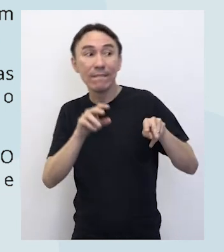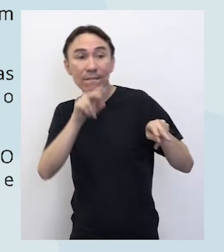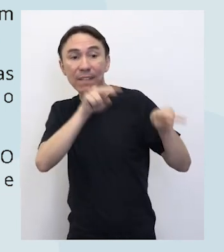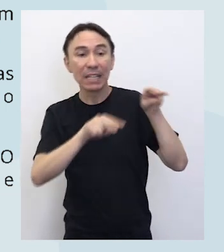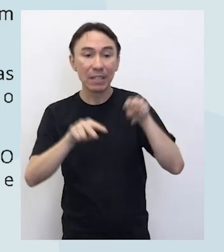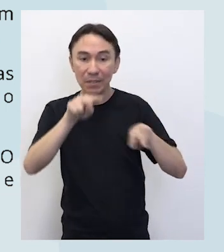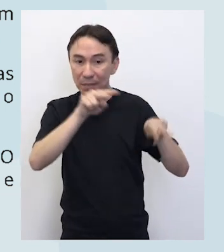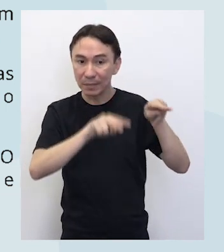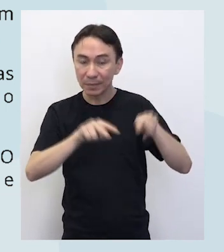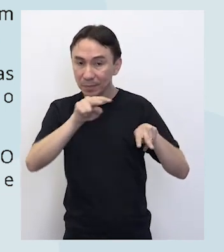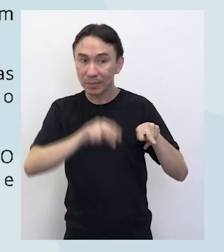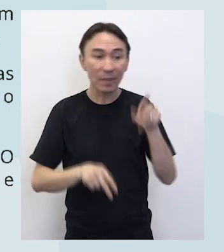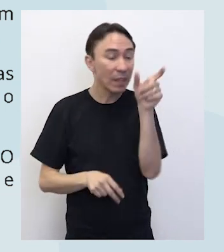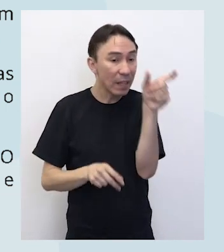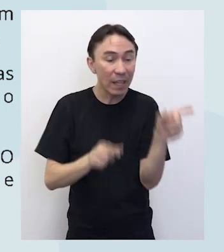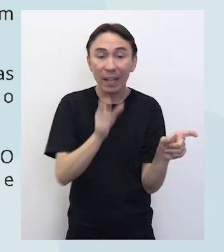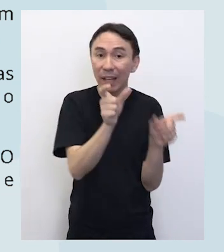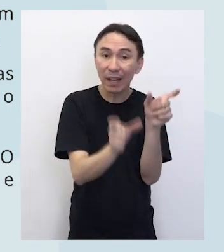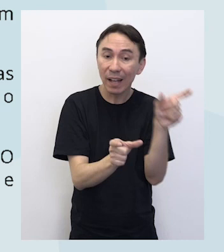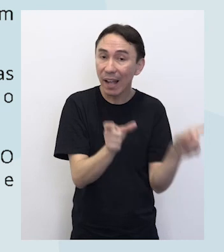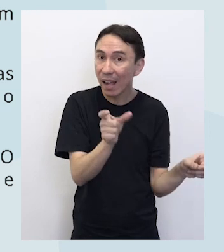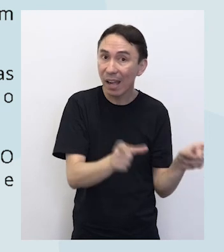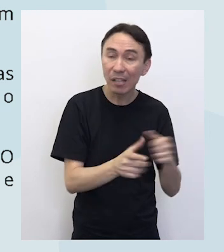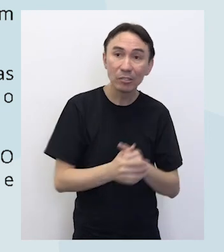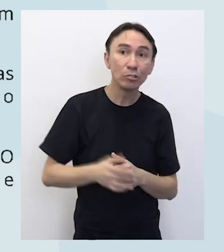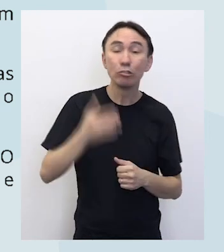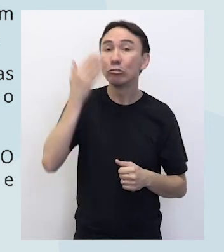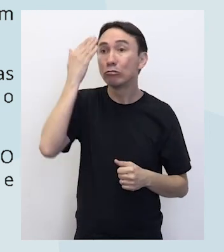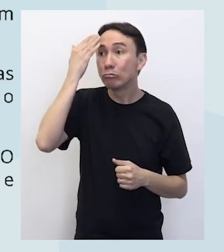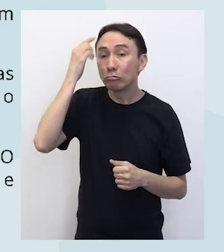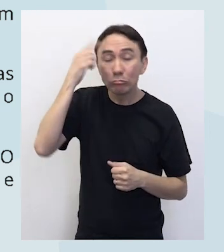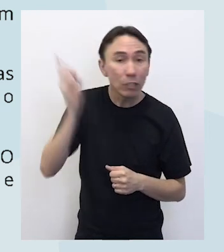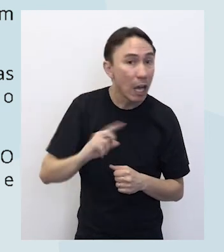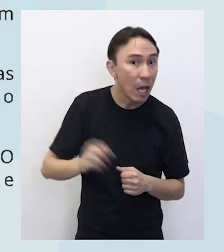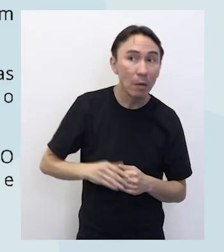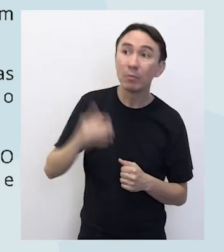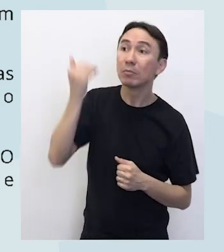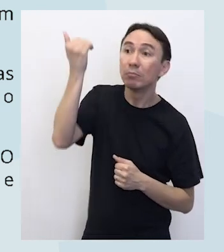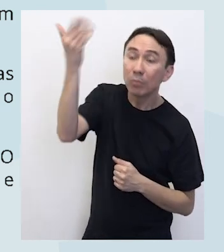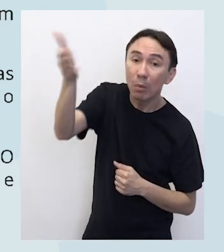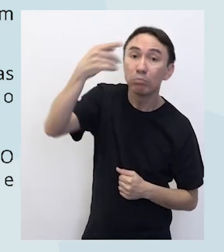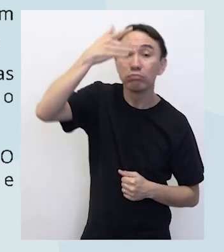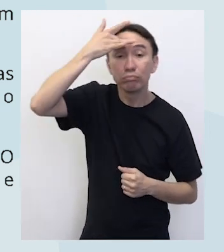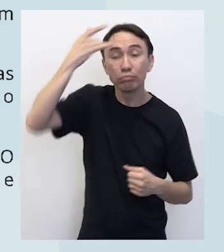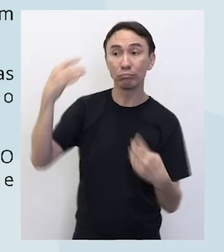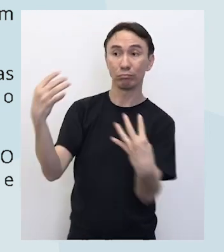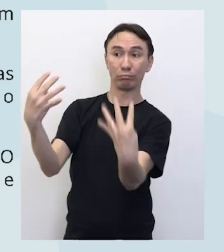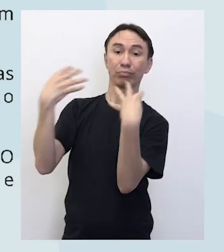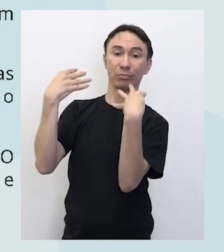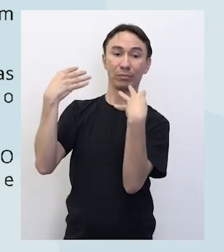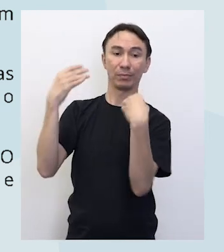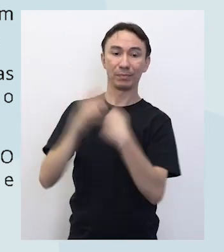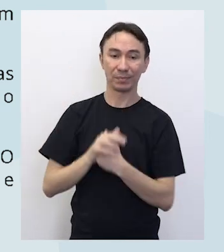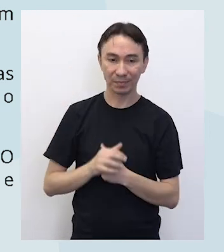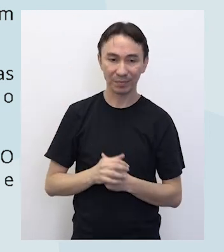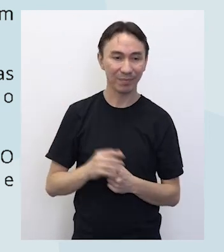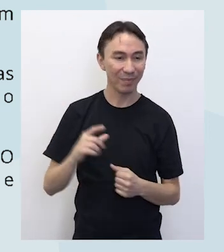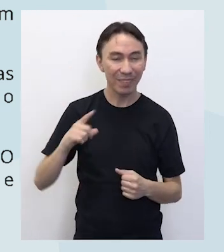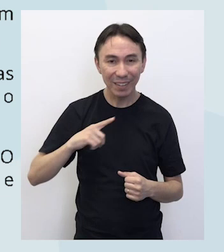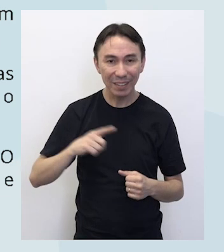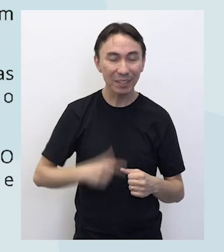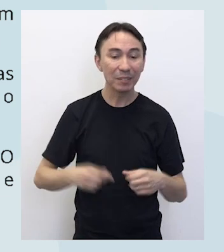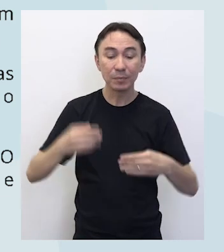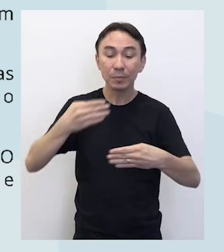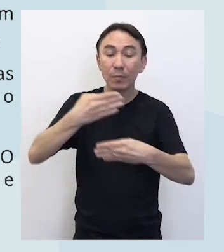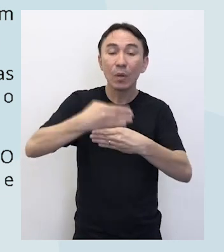como personagens, mas eles não sabem se há um público assistindo, tá? Você tem uma quarta parede semipermeável, que é onde, quando